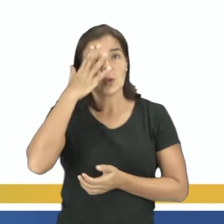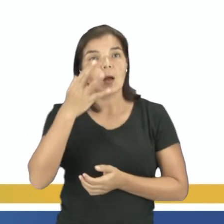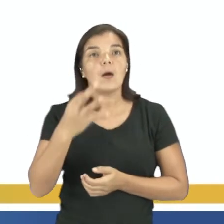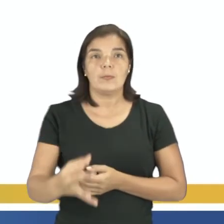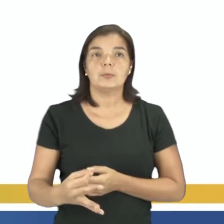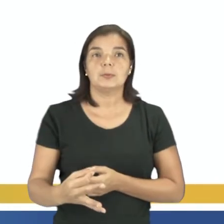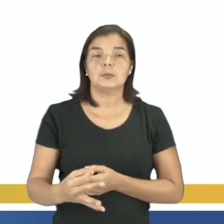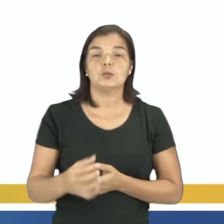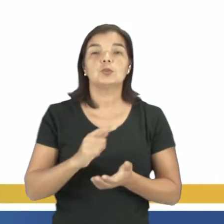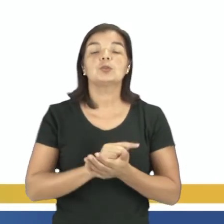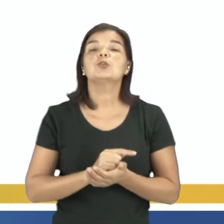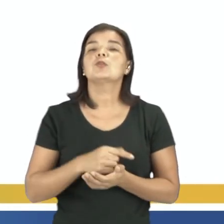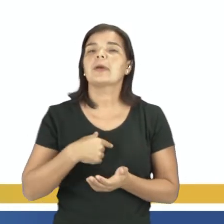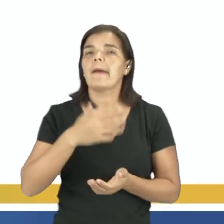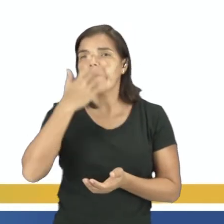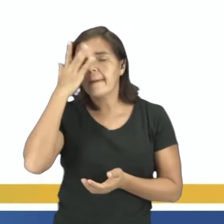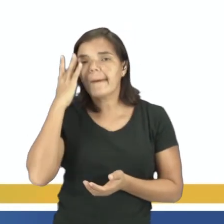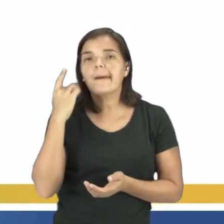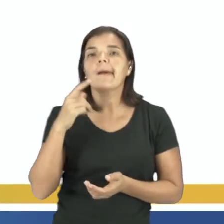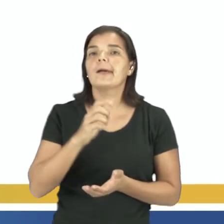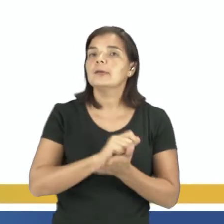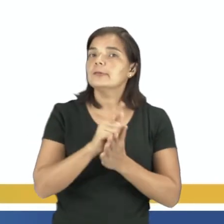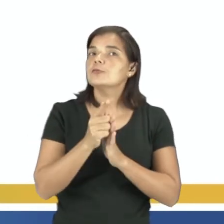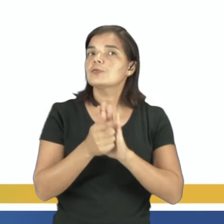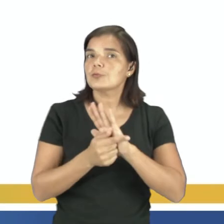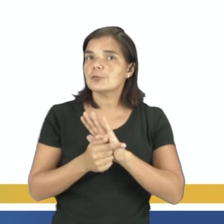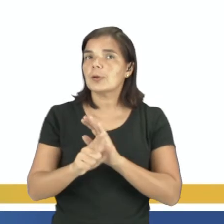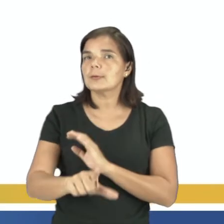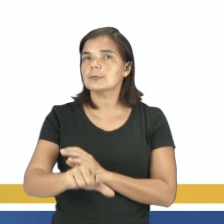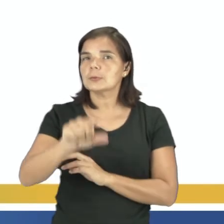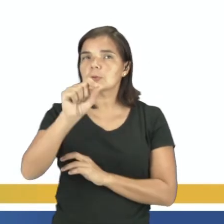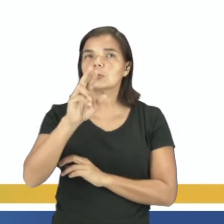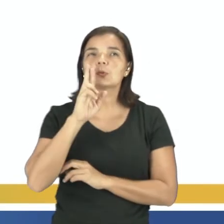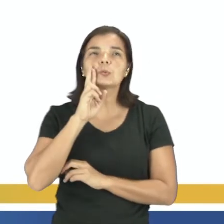de gênero, né, que é a alternativa,